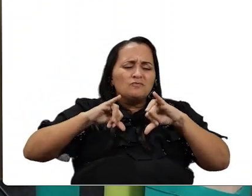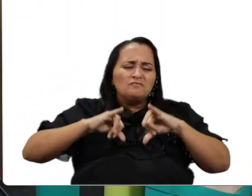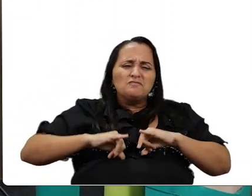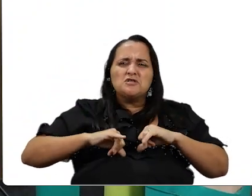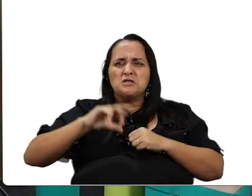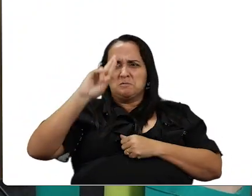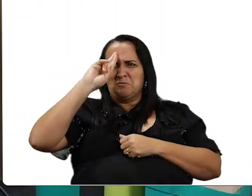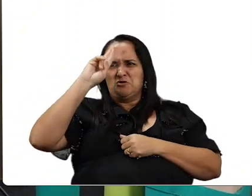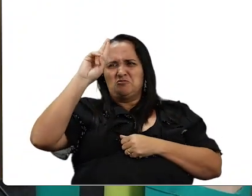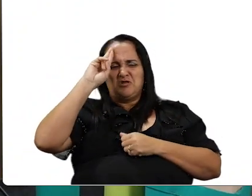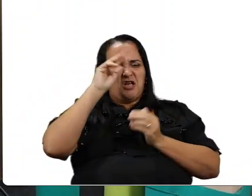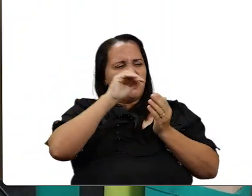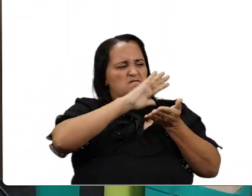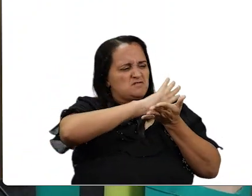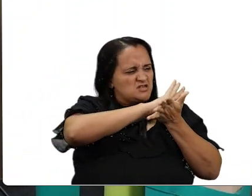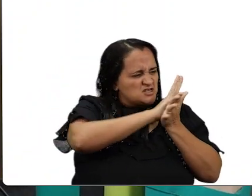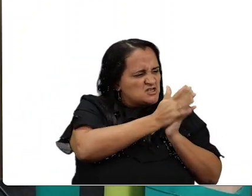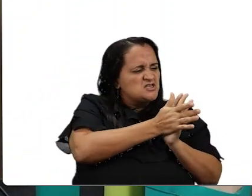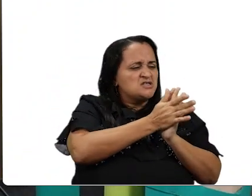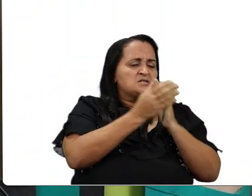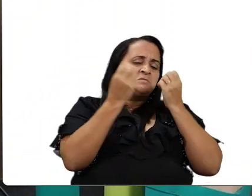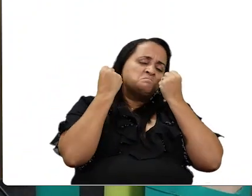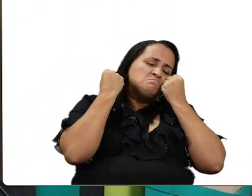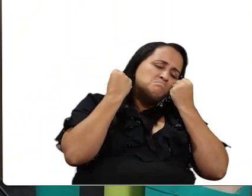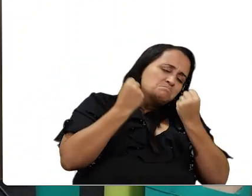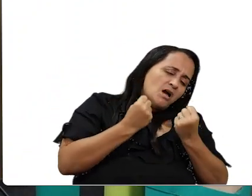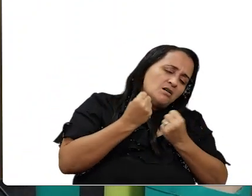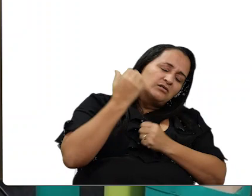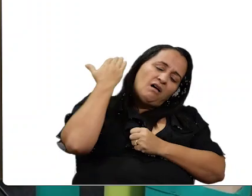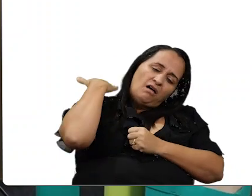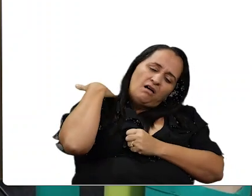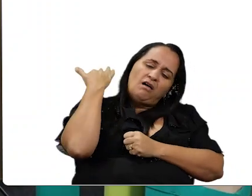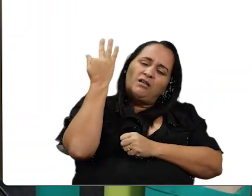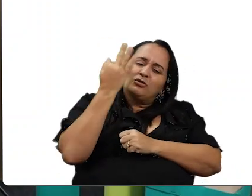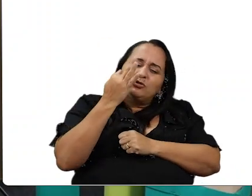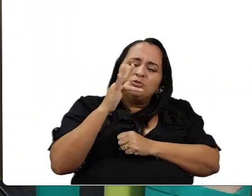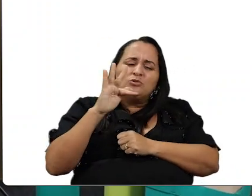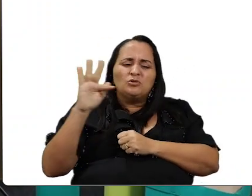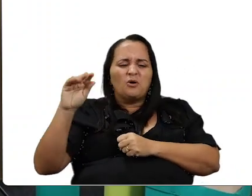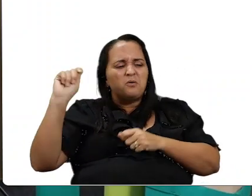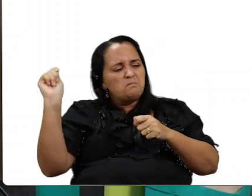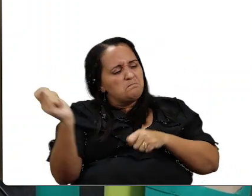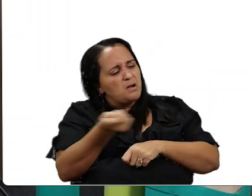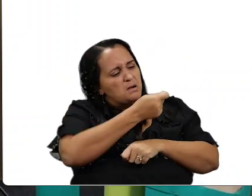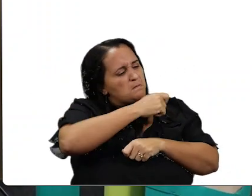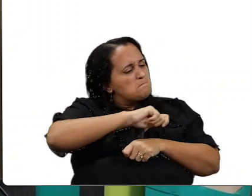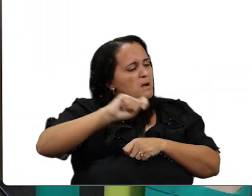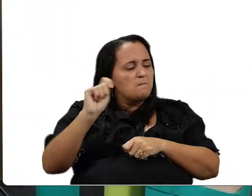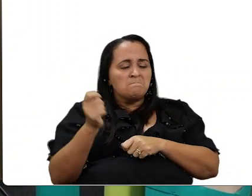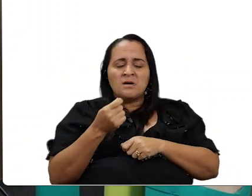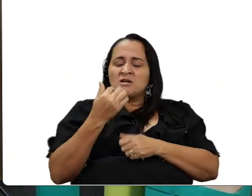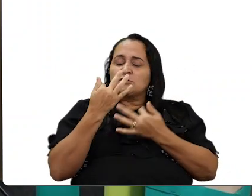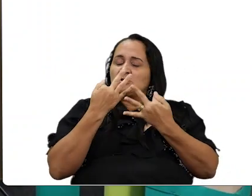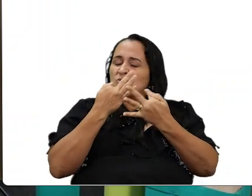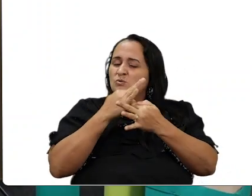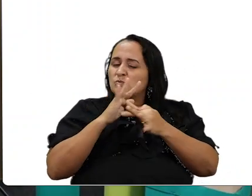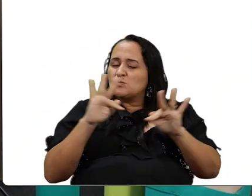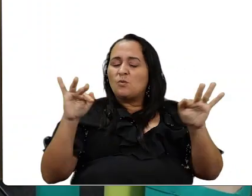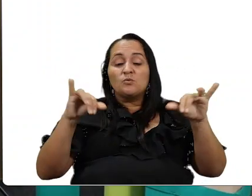patrão. Ele levava cargas pesadíssimas e era a todo momento chicoteado